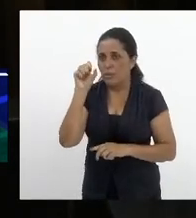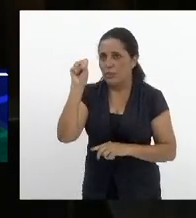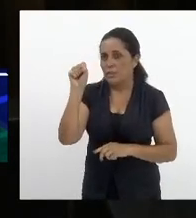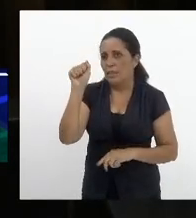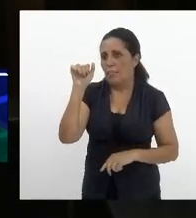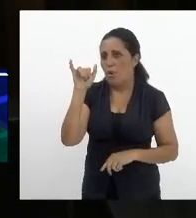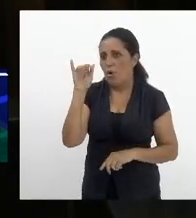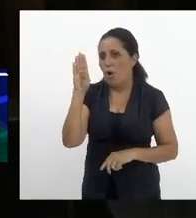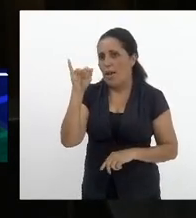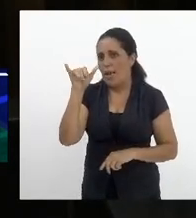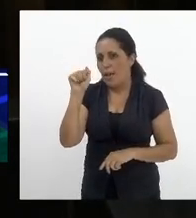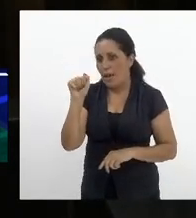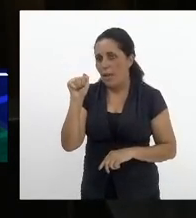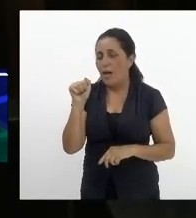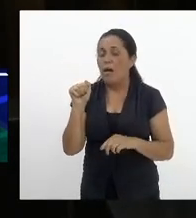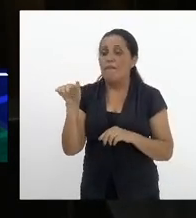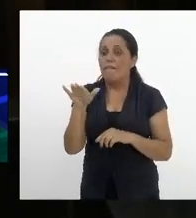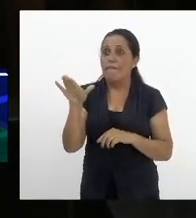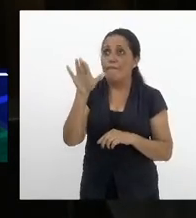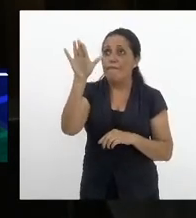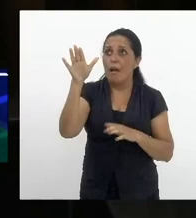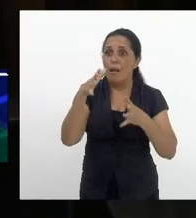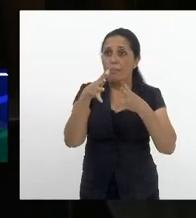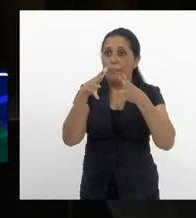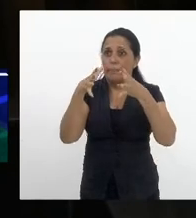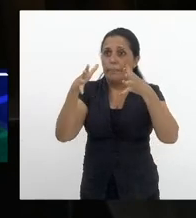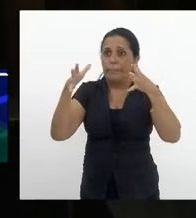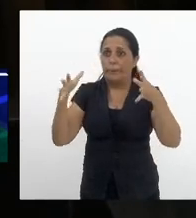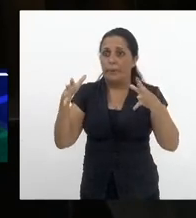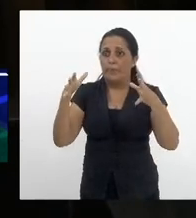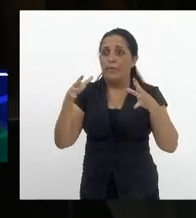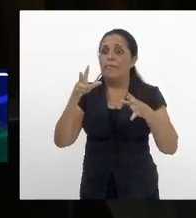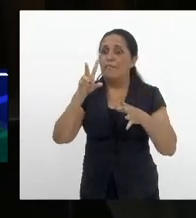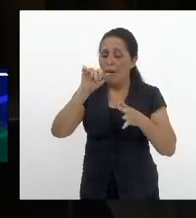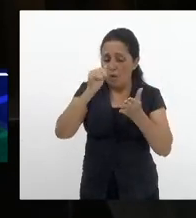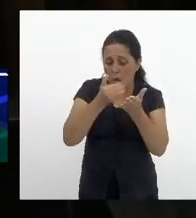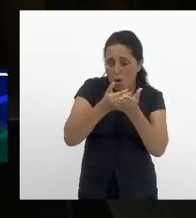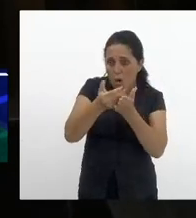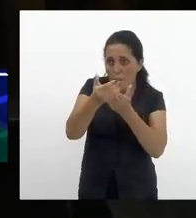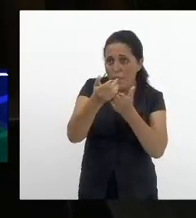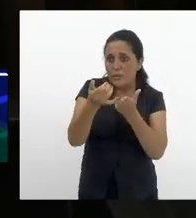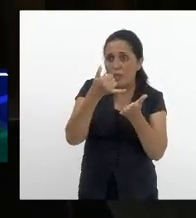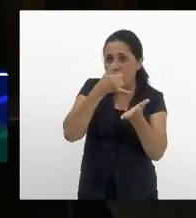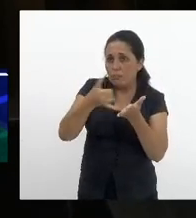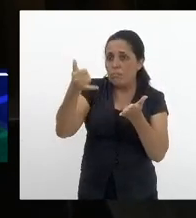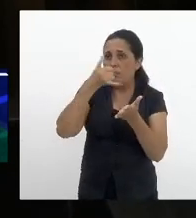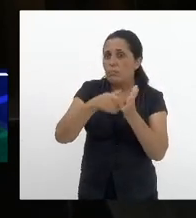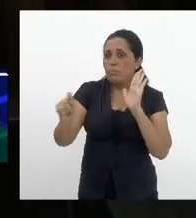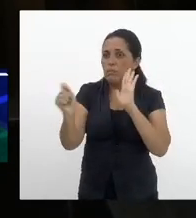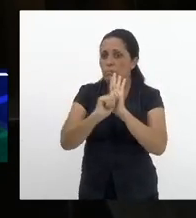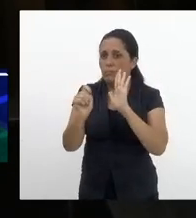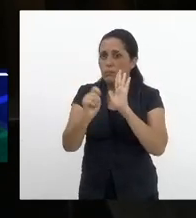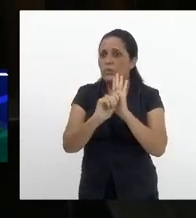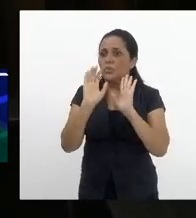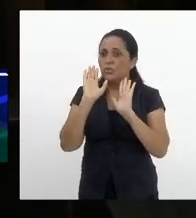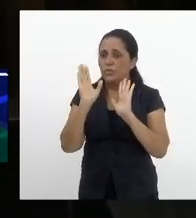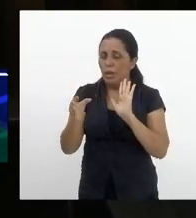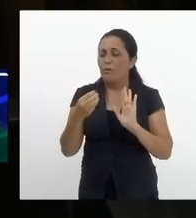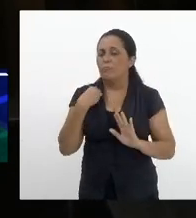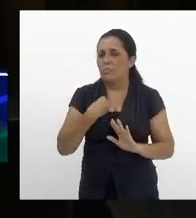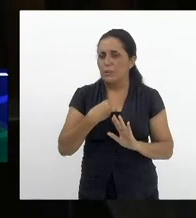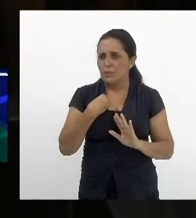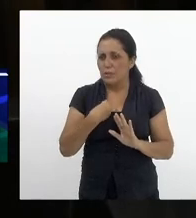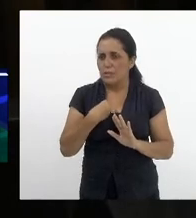Lima. A favela vai crescendo, daqui a pouco terá o domínio do tráfico de drogas, já há a presença de uma estica, segundo relatos, como se